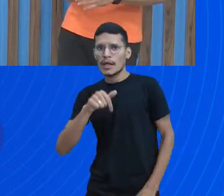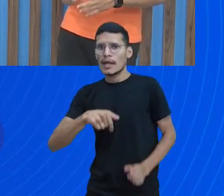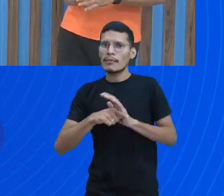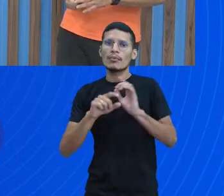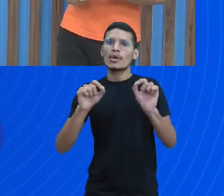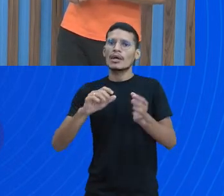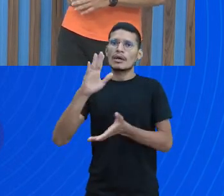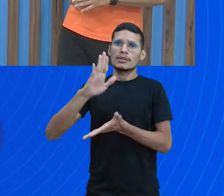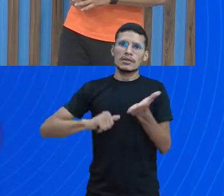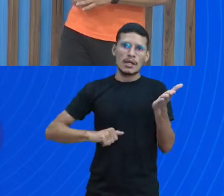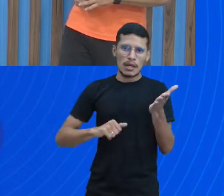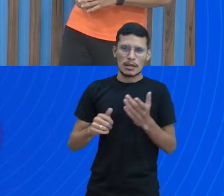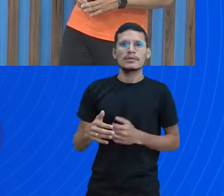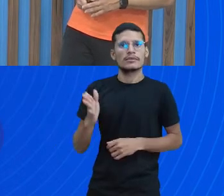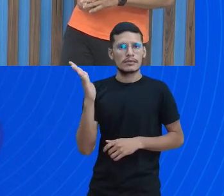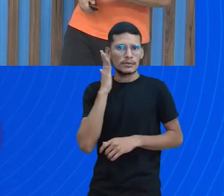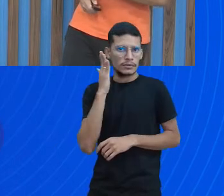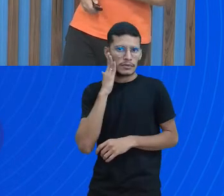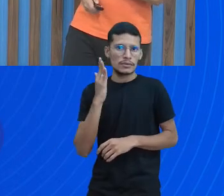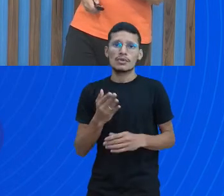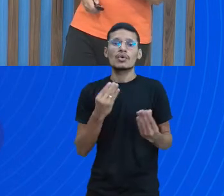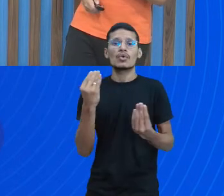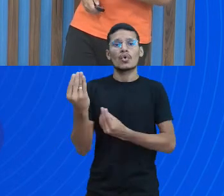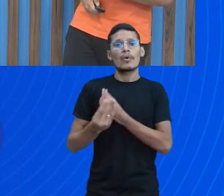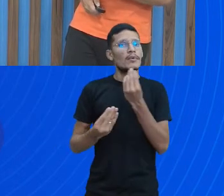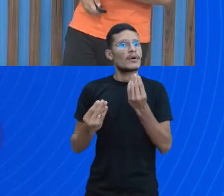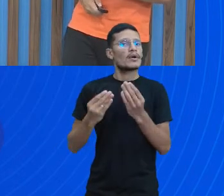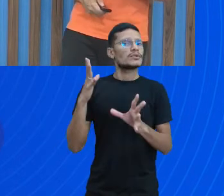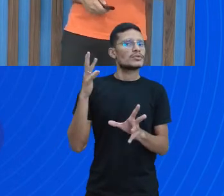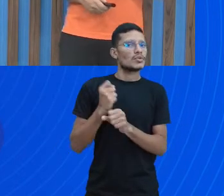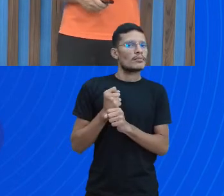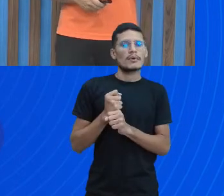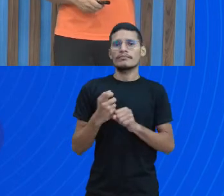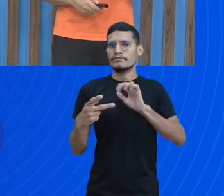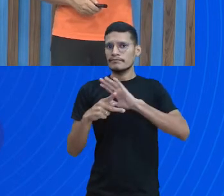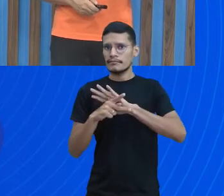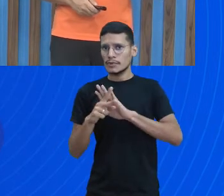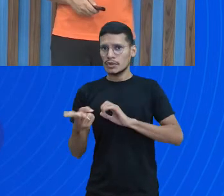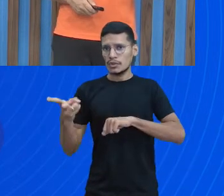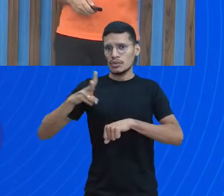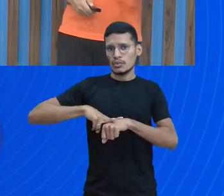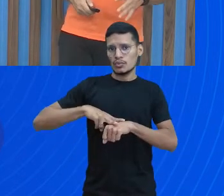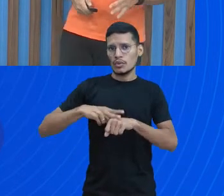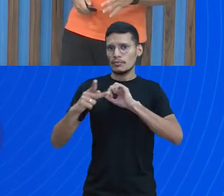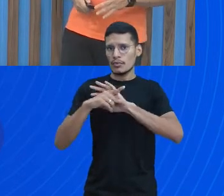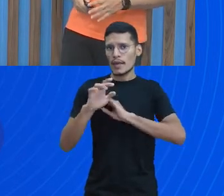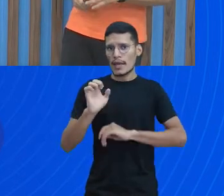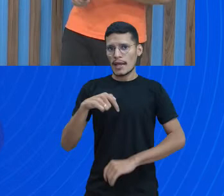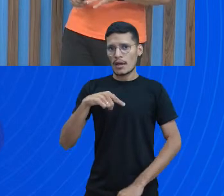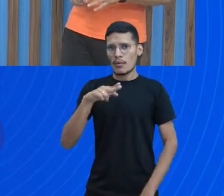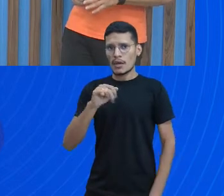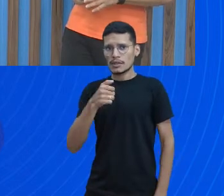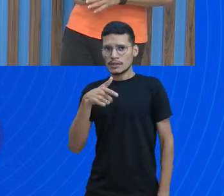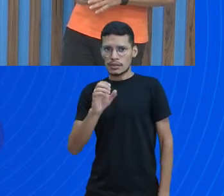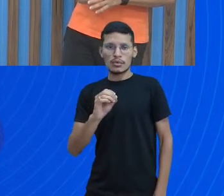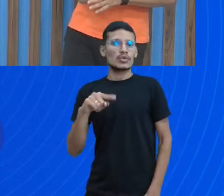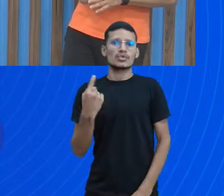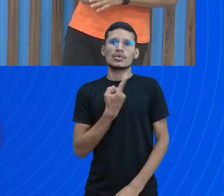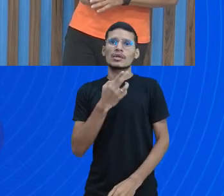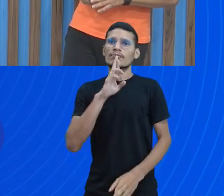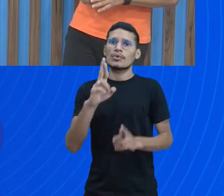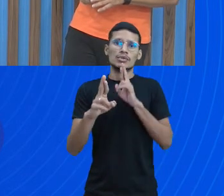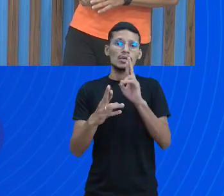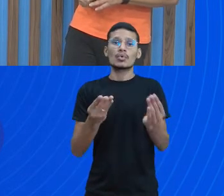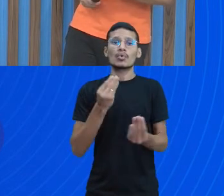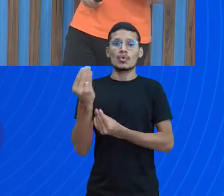será eliminado, certo? Então, efetuando a soma aí dessas duas equações, a gente vai ter como resposta